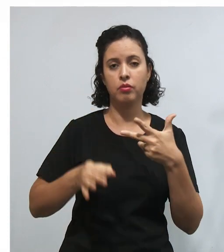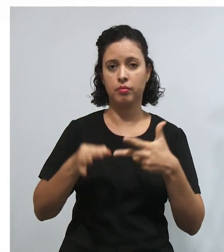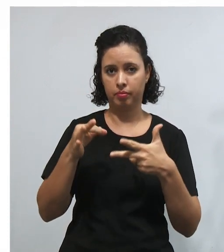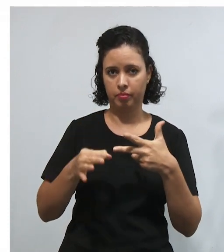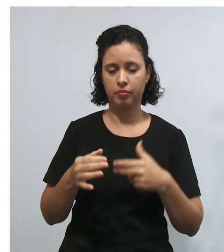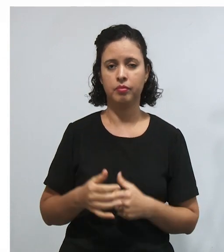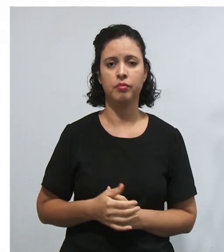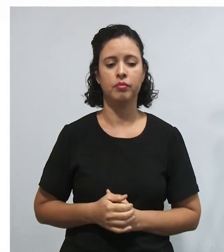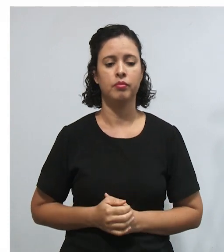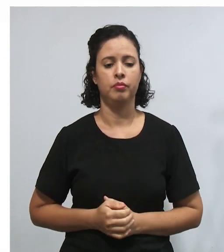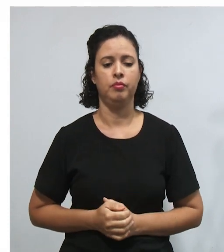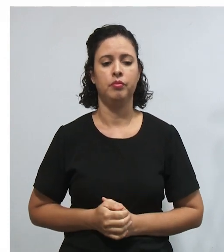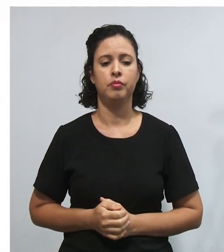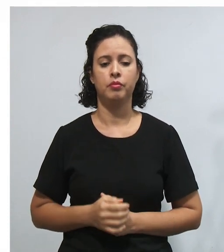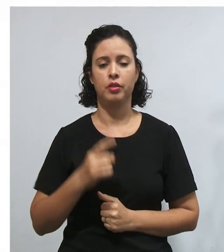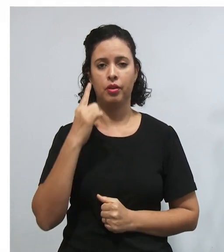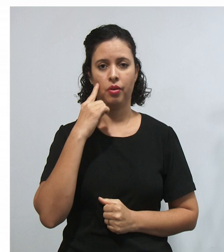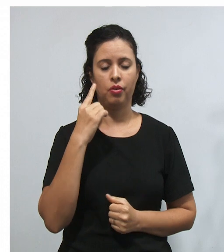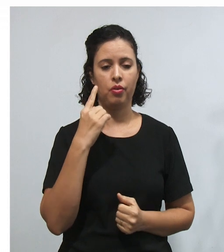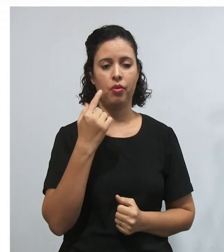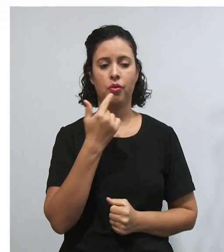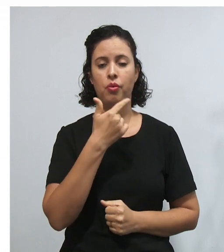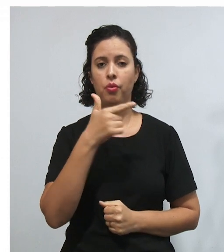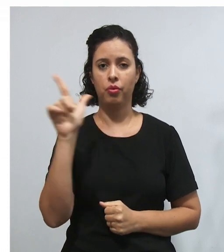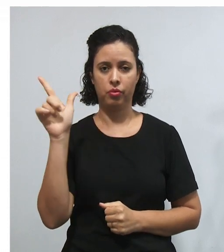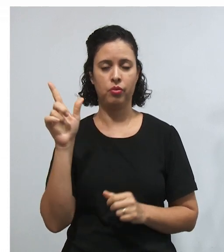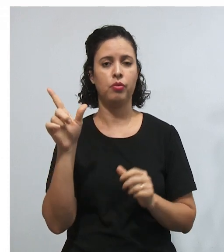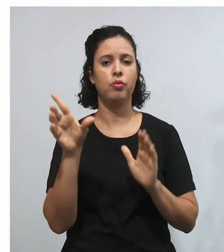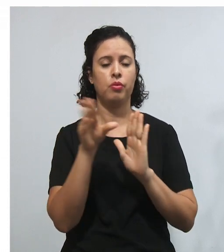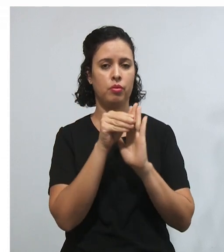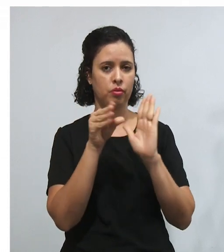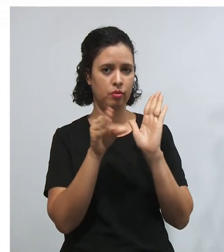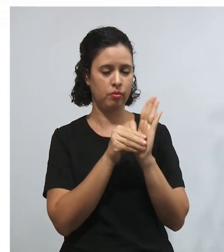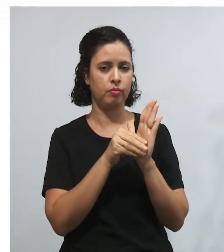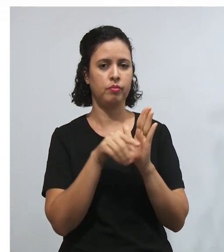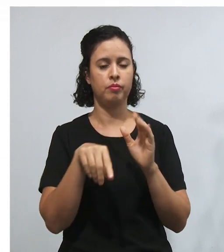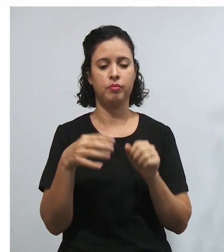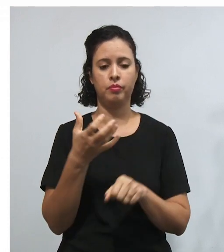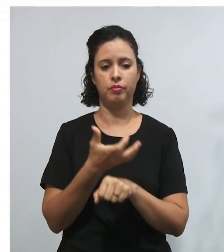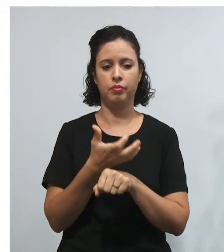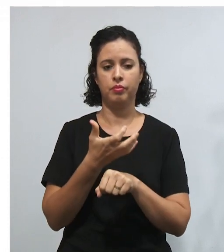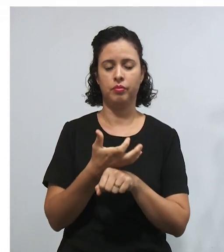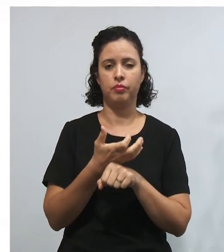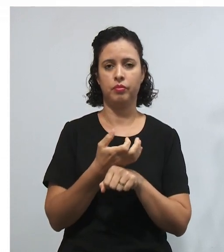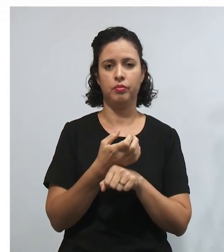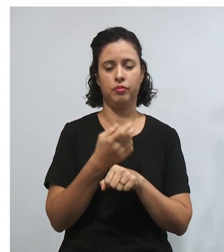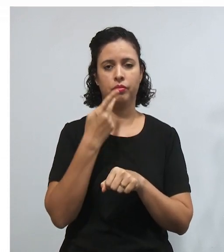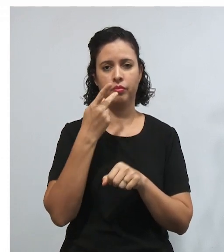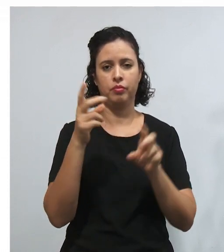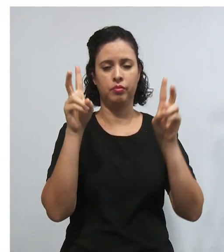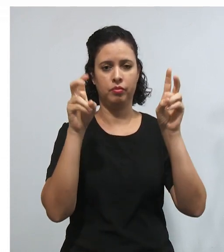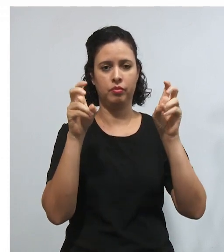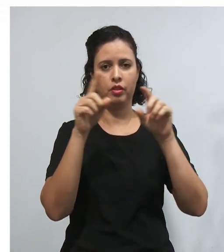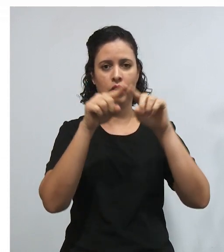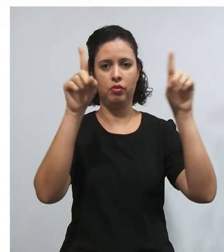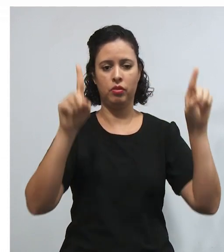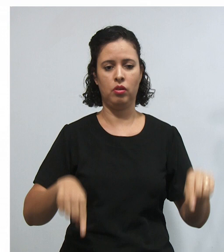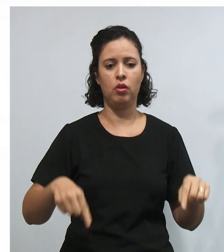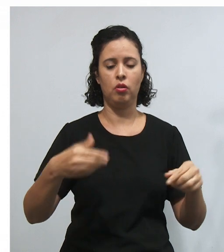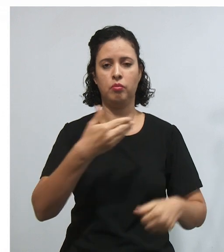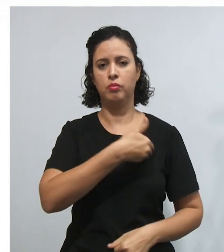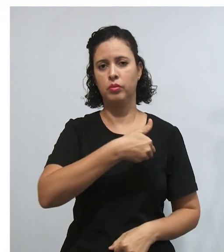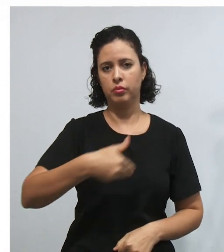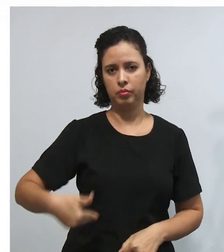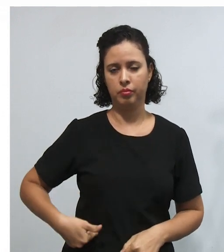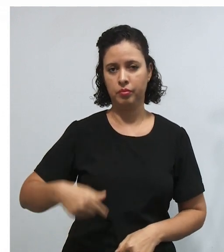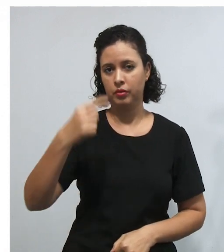jurisdição. Aqui entramos em mais um conteúdo da nossa disciplina, falaremos sobre servidores públicos,